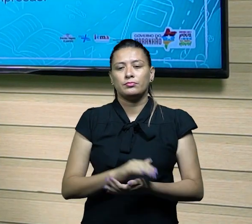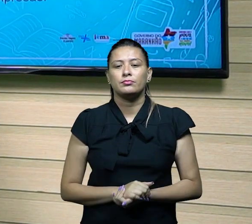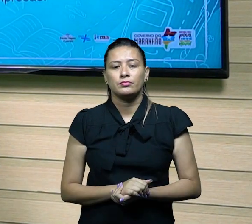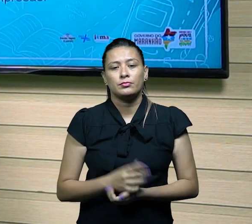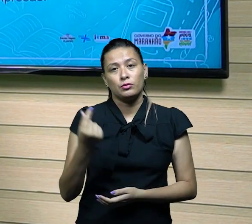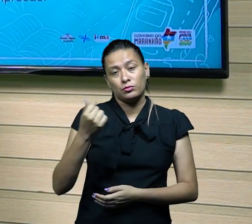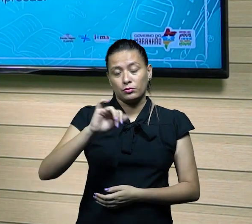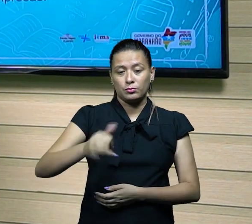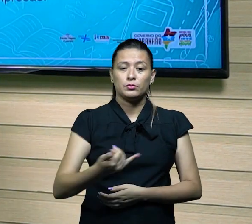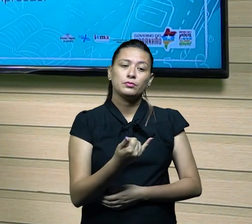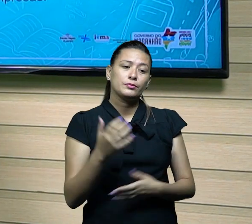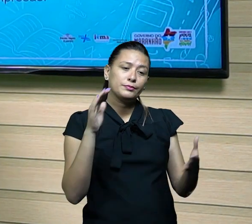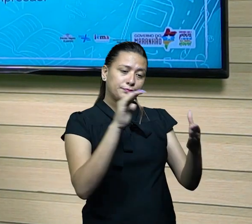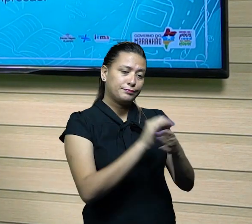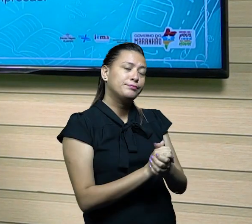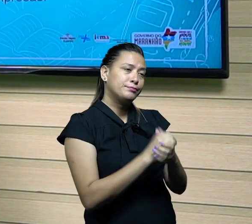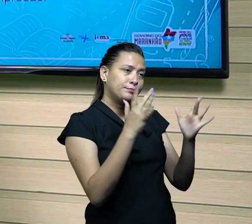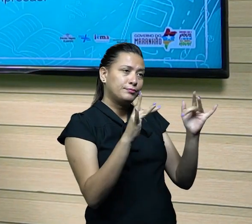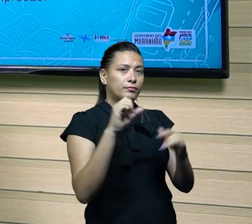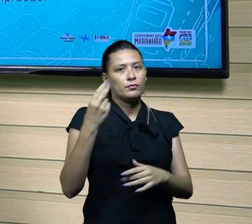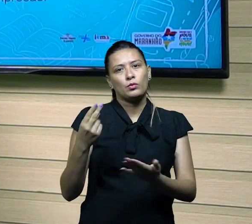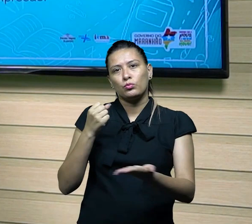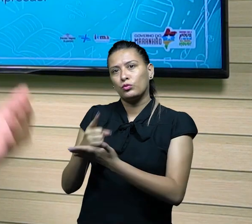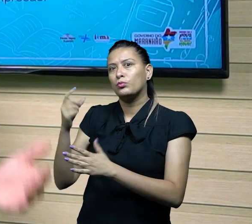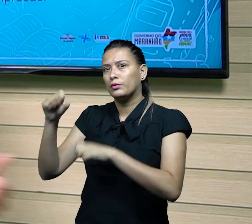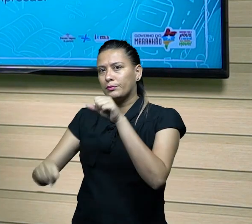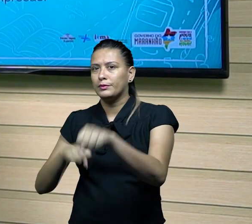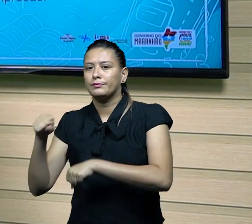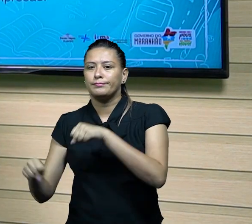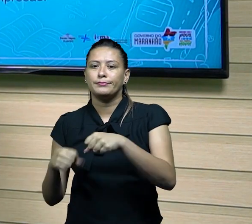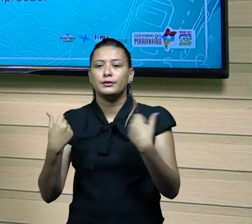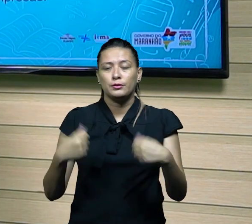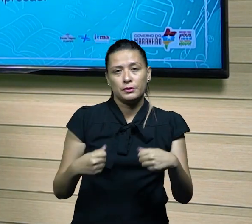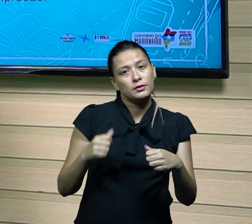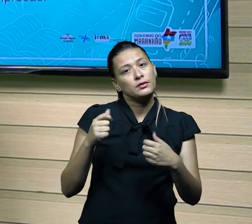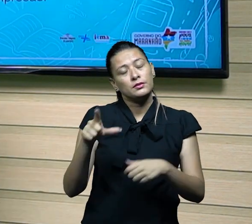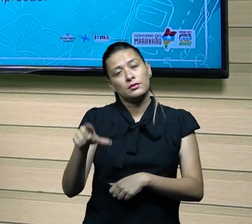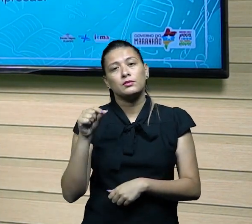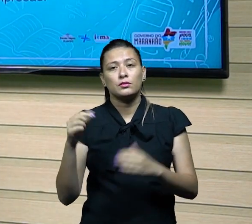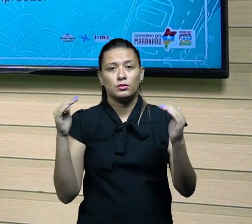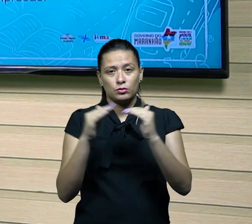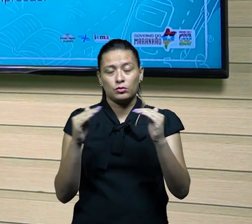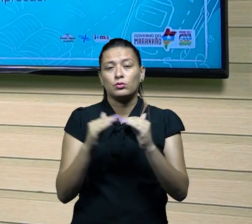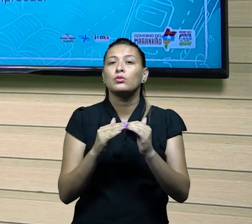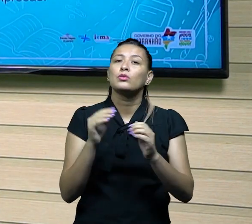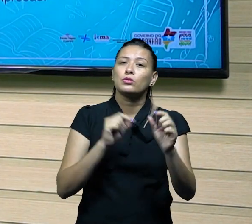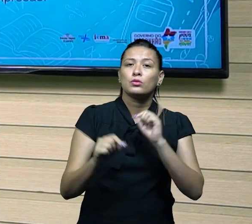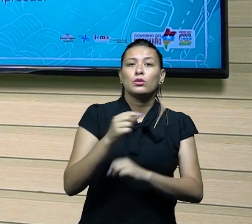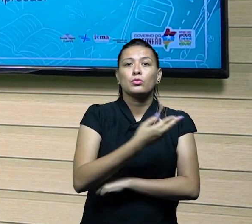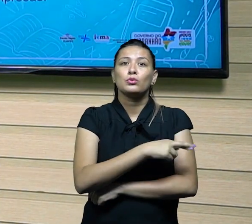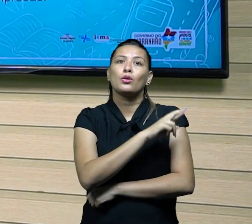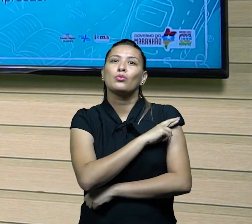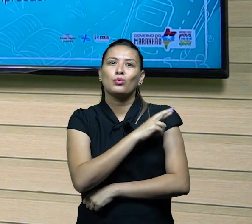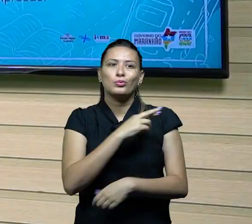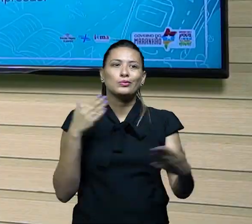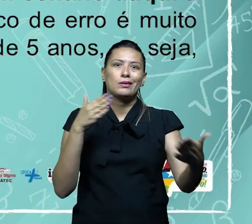escolha de acordo com, porque os recursos dela são limitados, ela não pode fazer as duas situações. Então vamos trabalhar na situação, nossa aula de hoje, em cima da